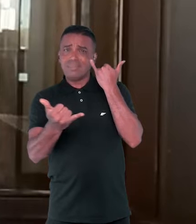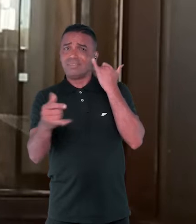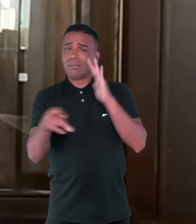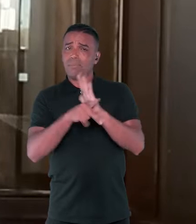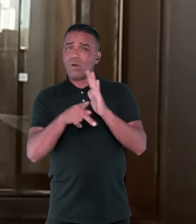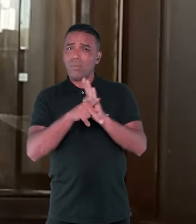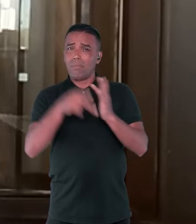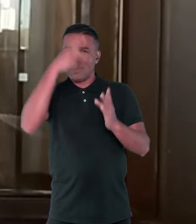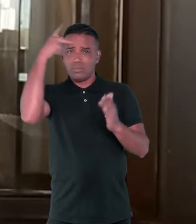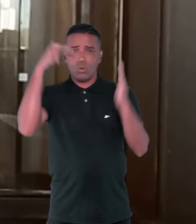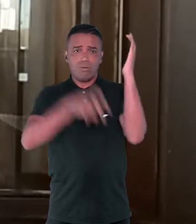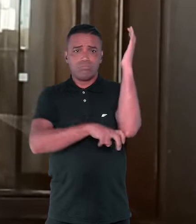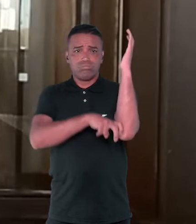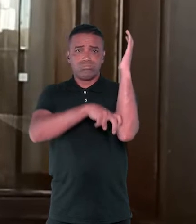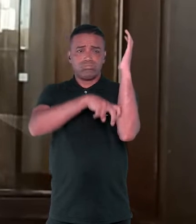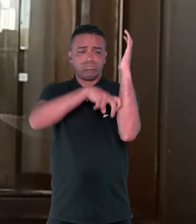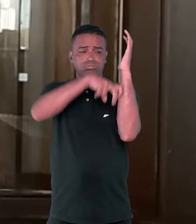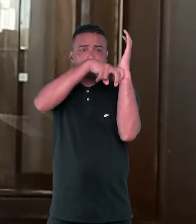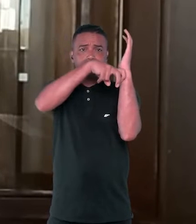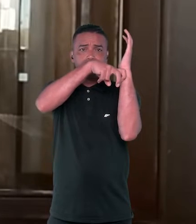de um assessorista.